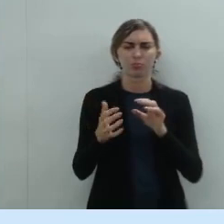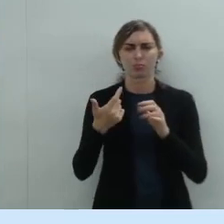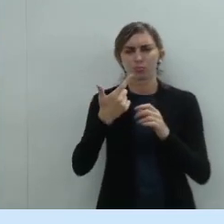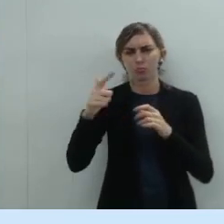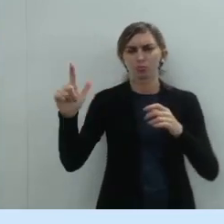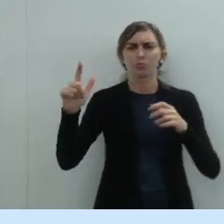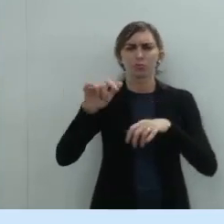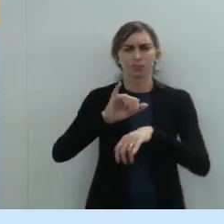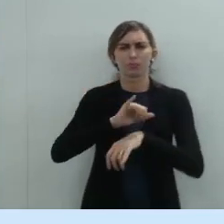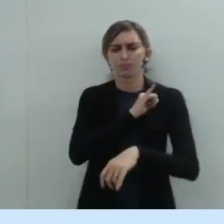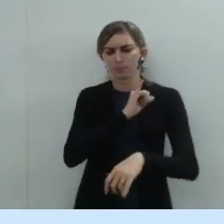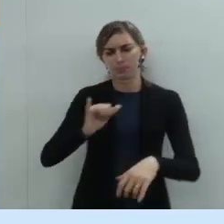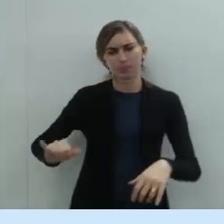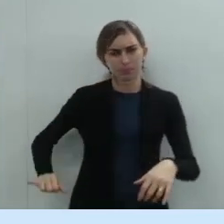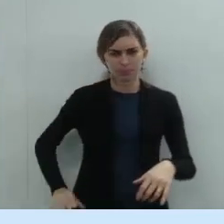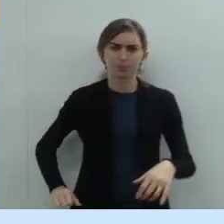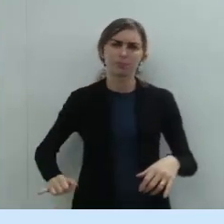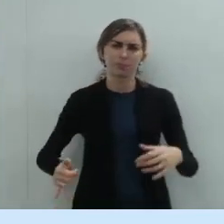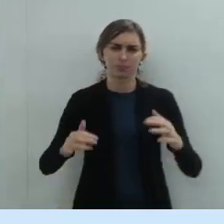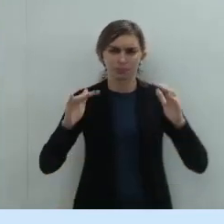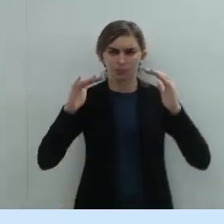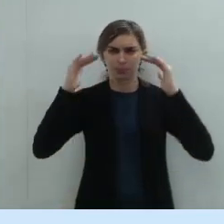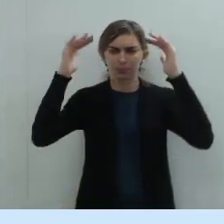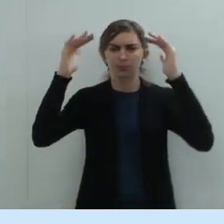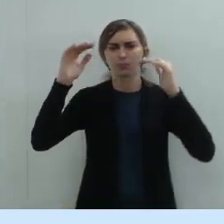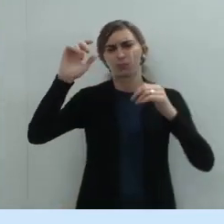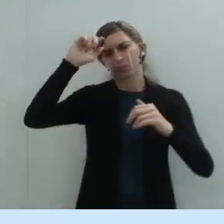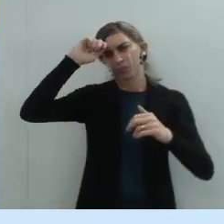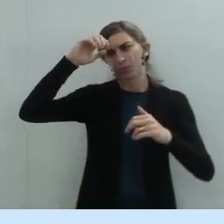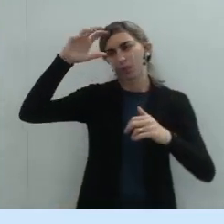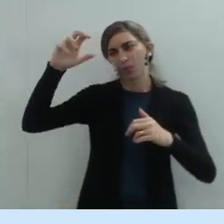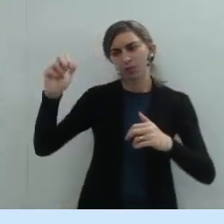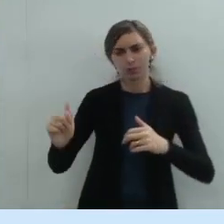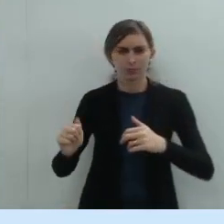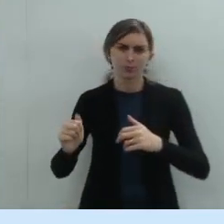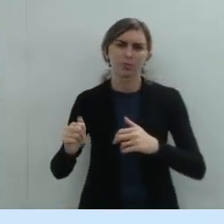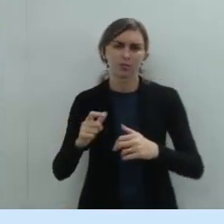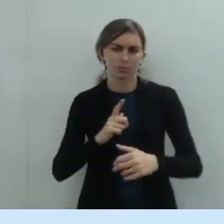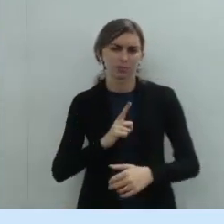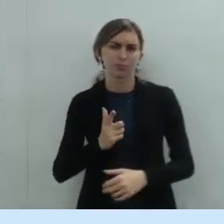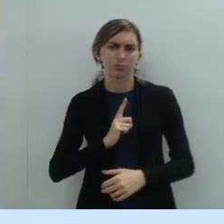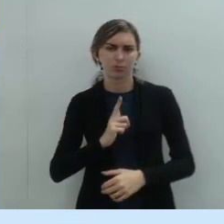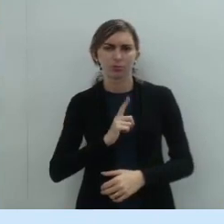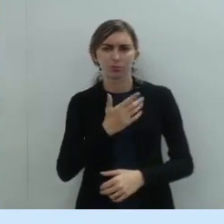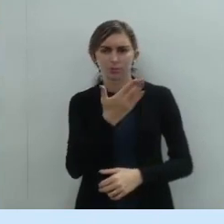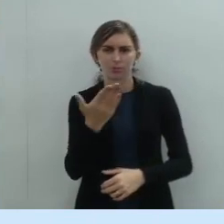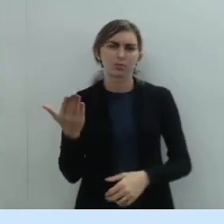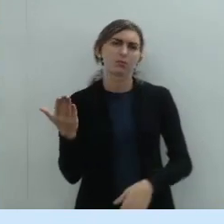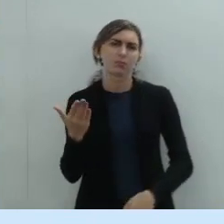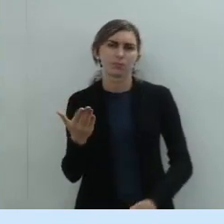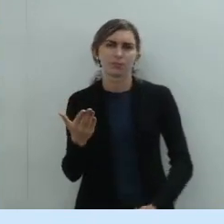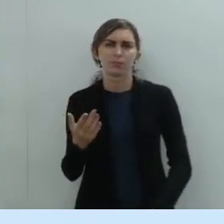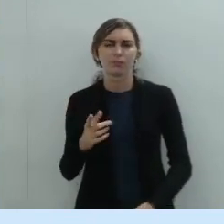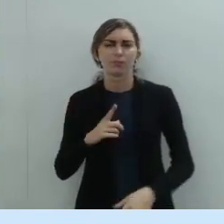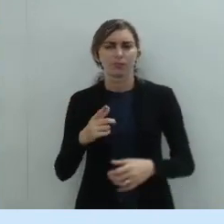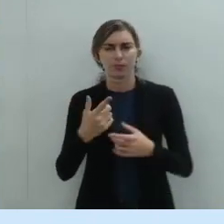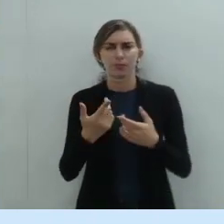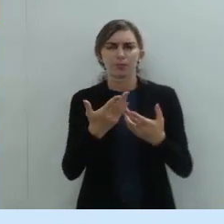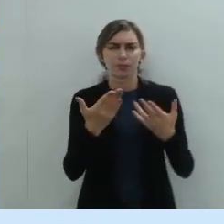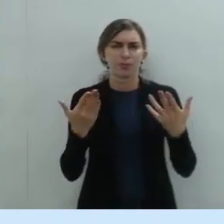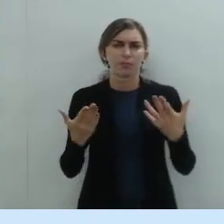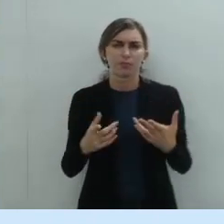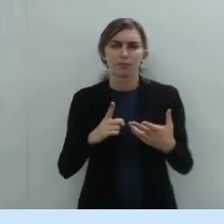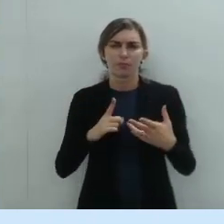outros grandes impérios, melhor falando, aí na África Oriental, que vai ter, sem dúvida, essa